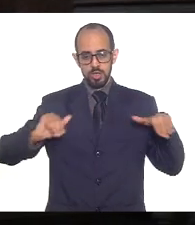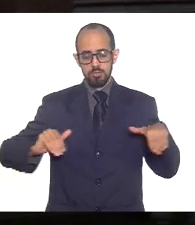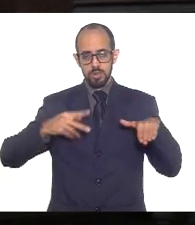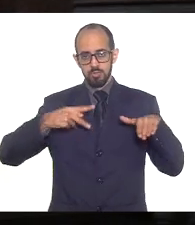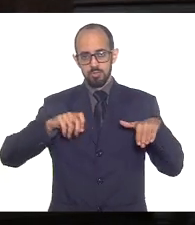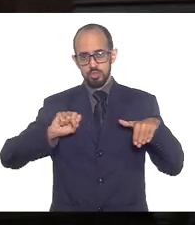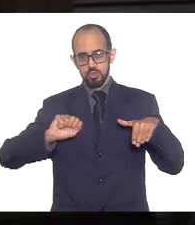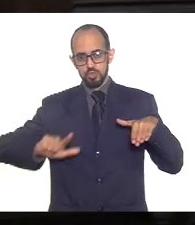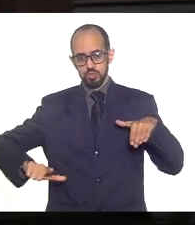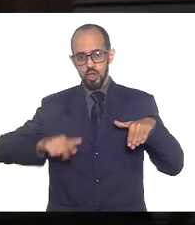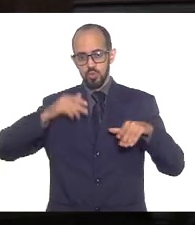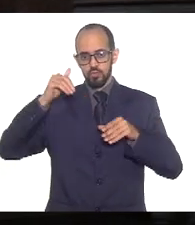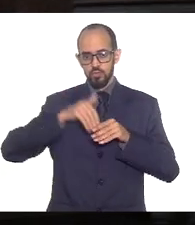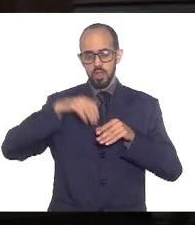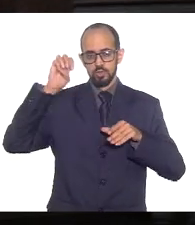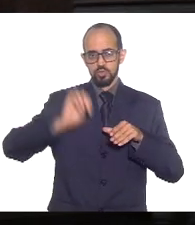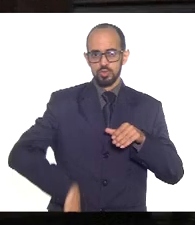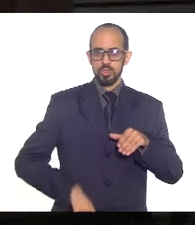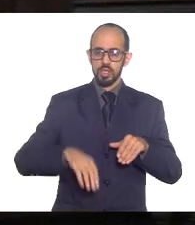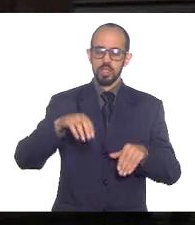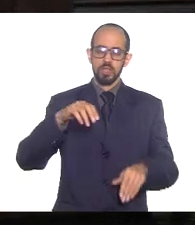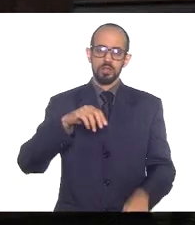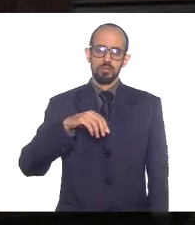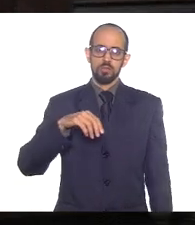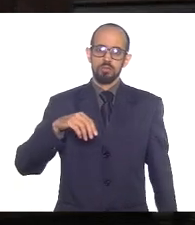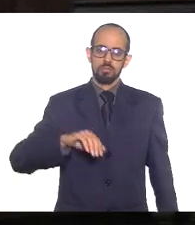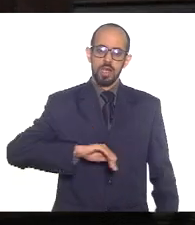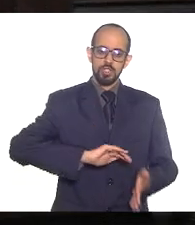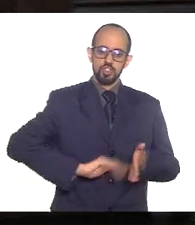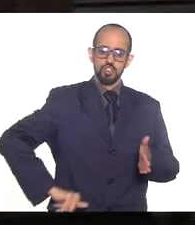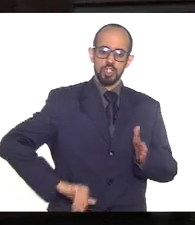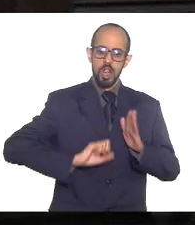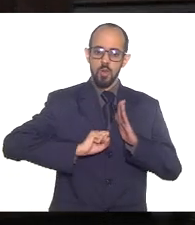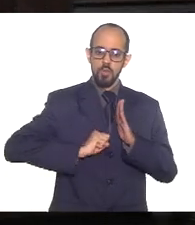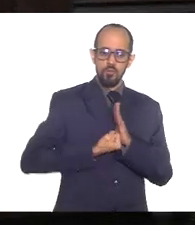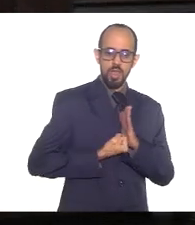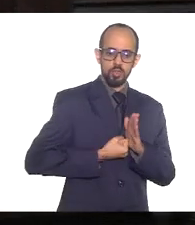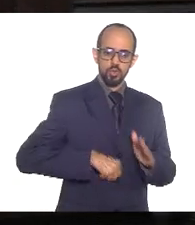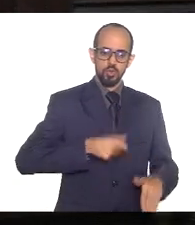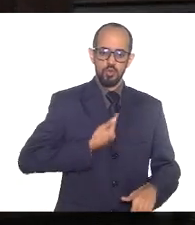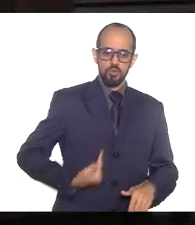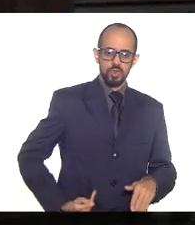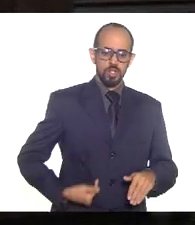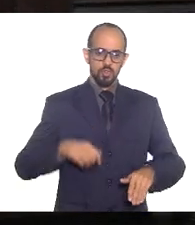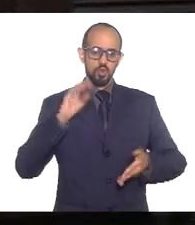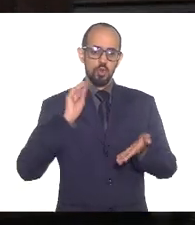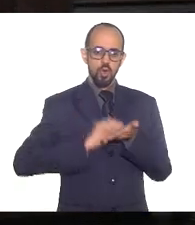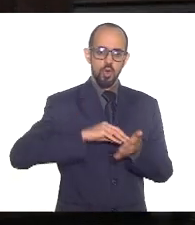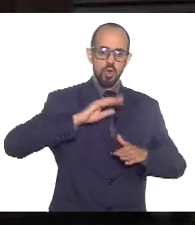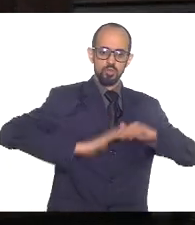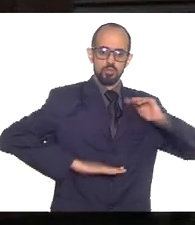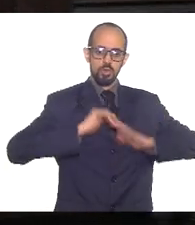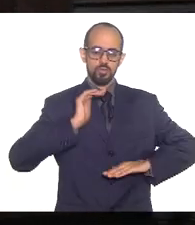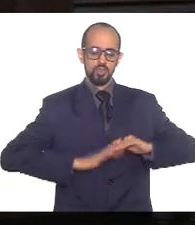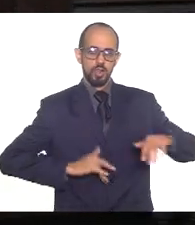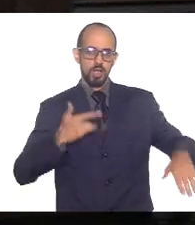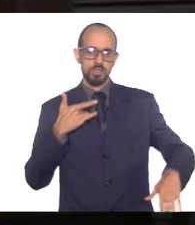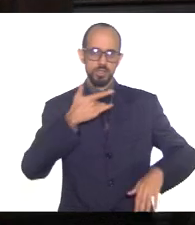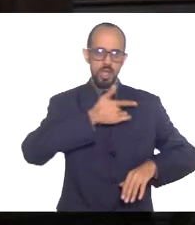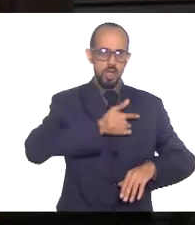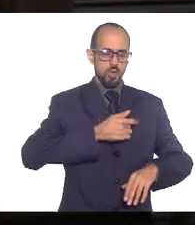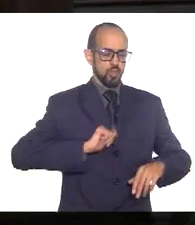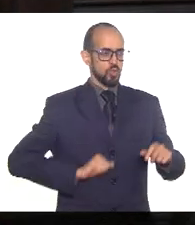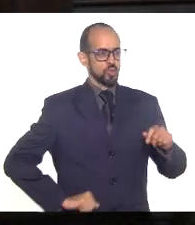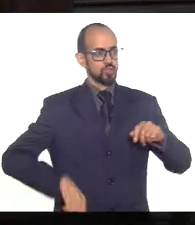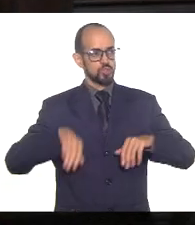do PSOL o voto sim para derrubada do veto que o governador está dando aos profissionais de Saúde do Estado